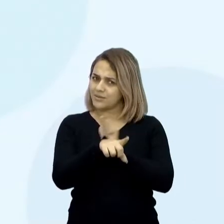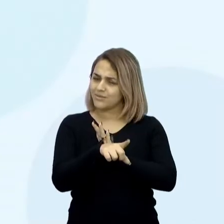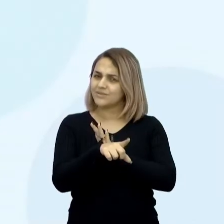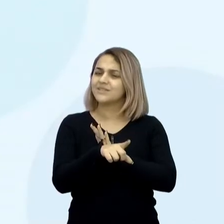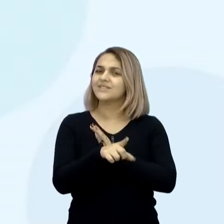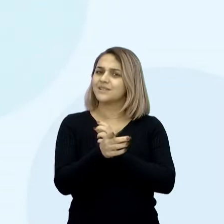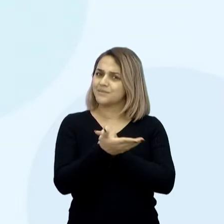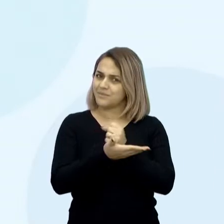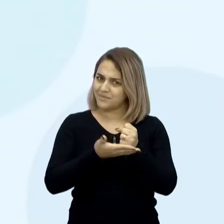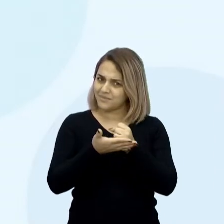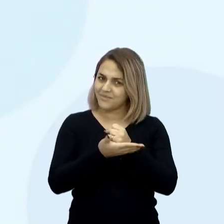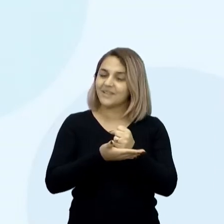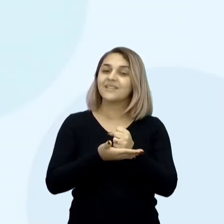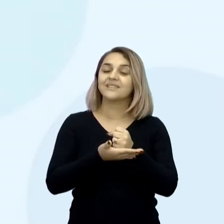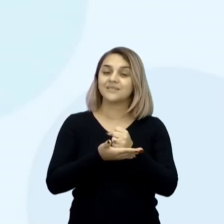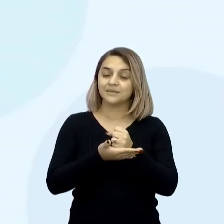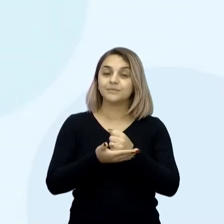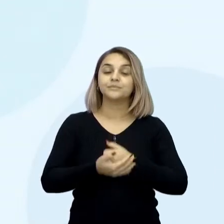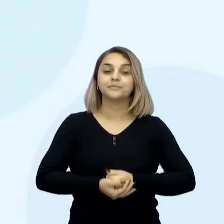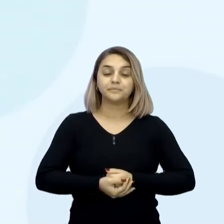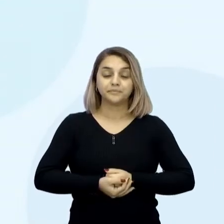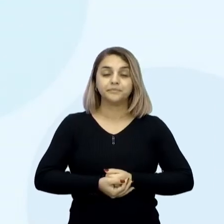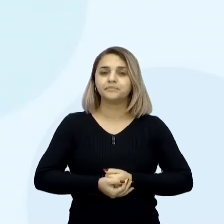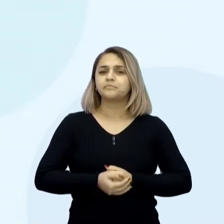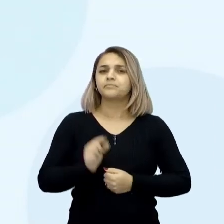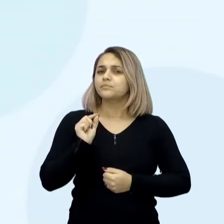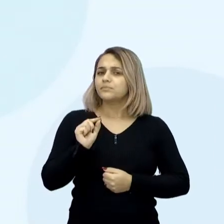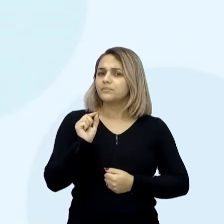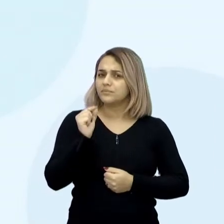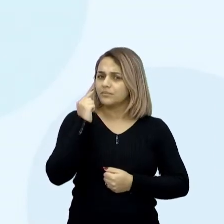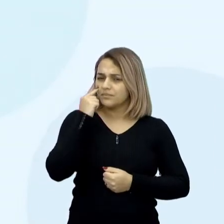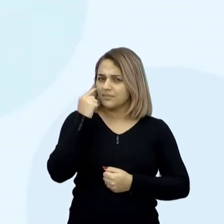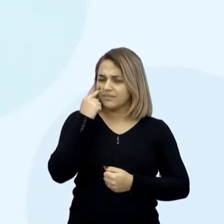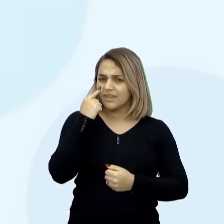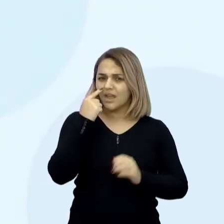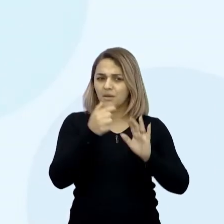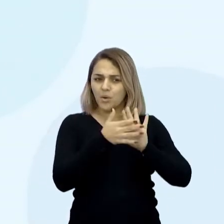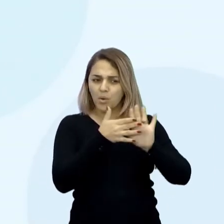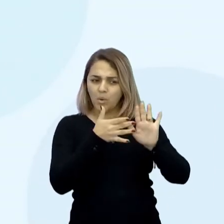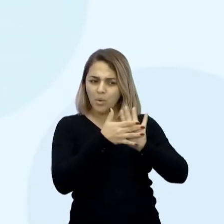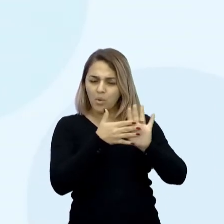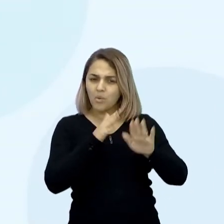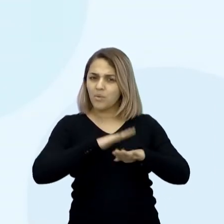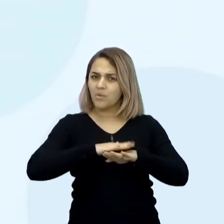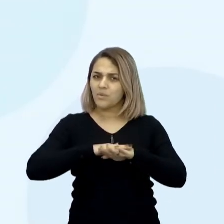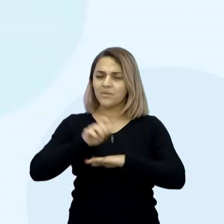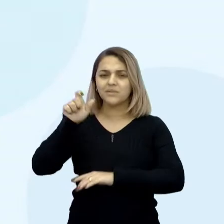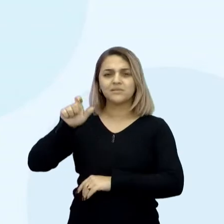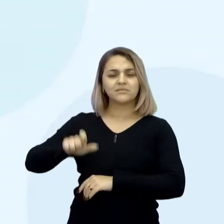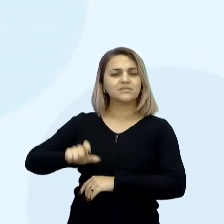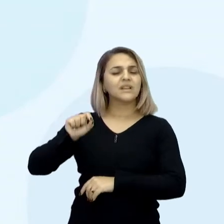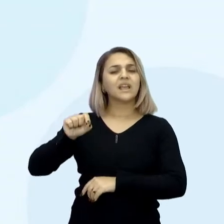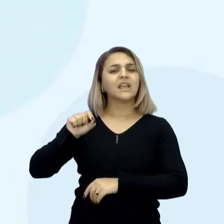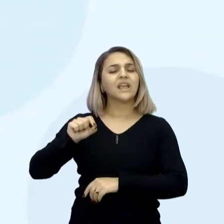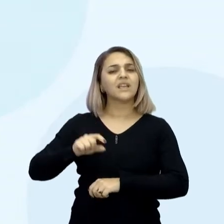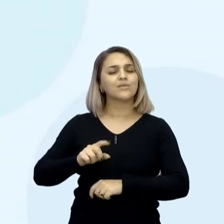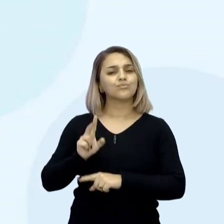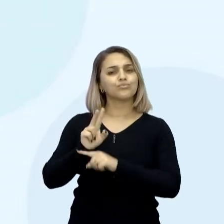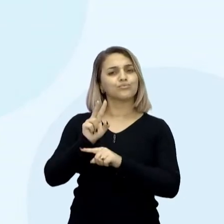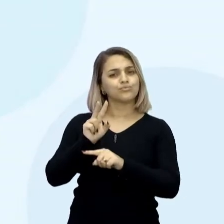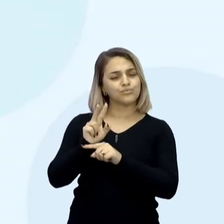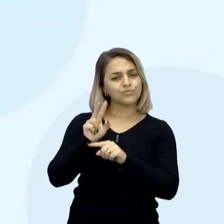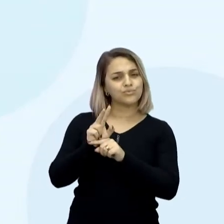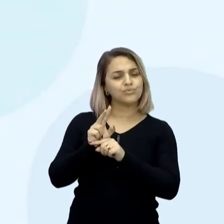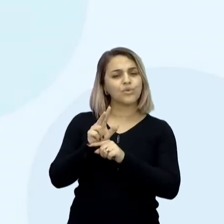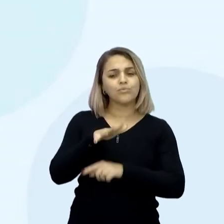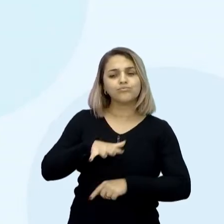apreciando essas peças publicitárias. Quem será o roteirista desses dois vídeos que eu trouxe agora? Quem que cuidou do cenário?